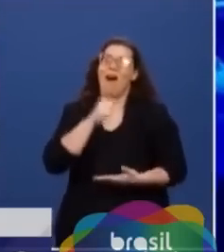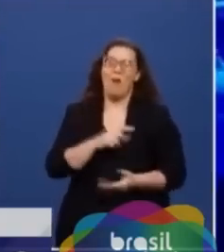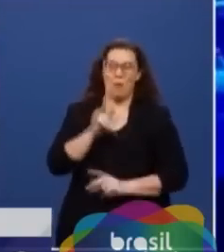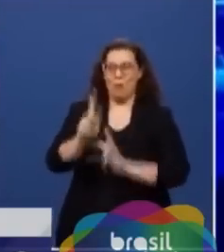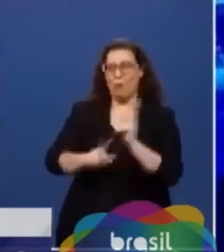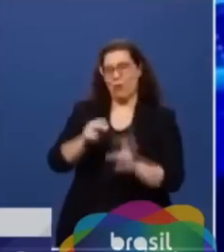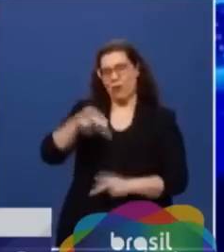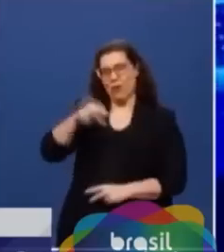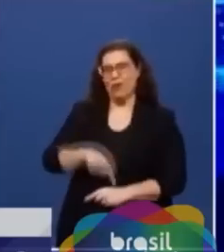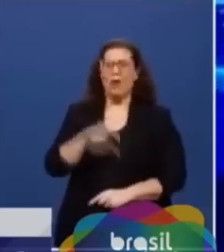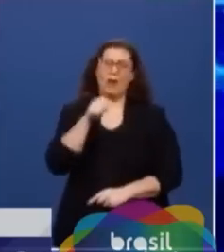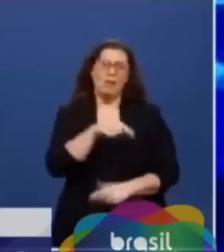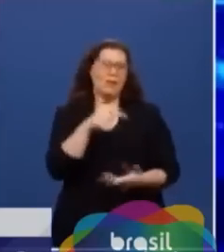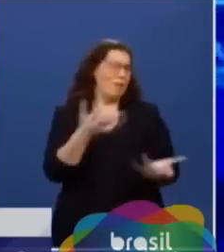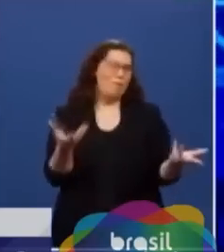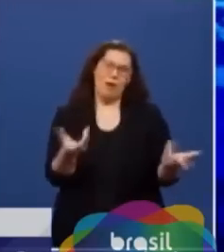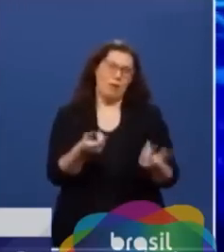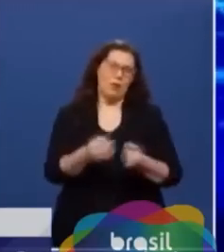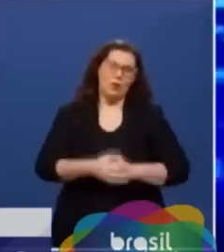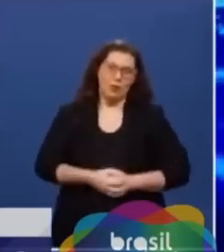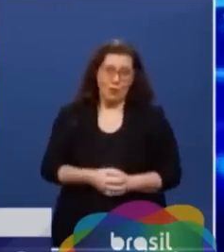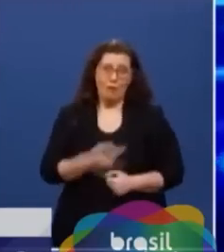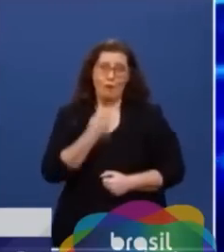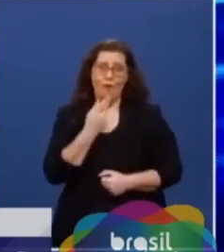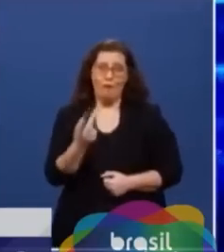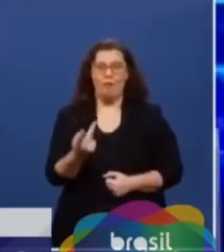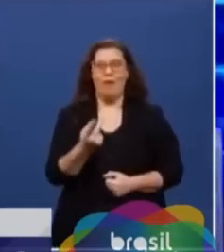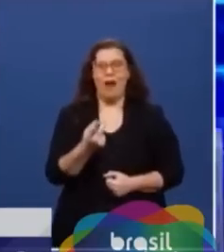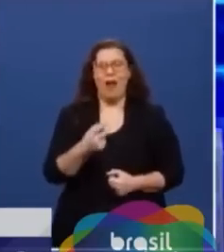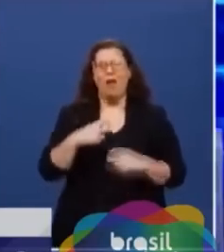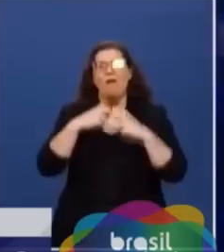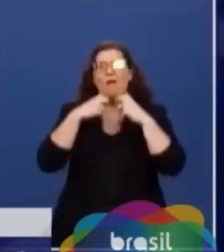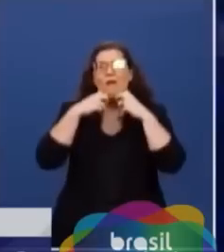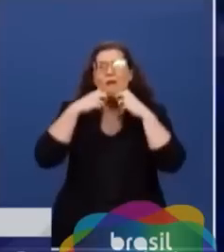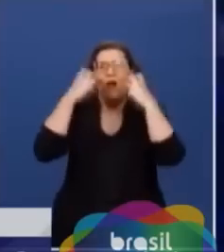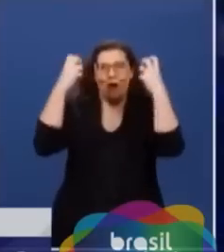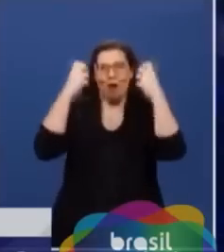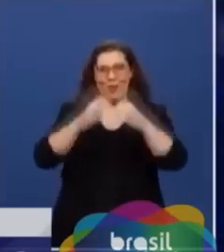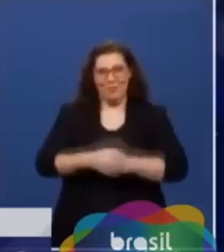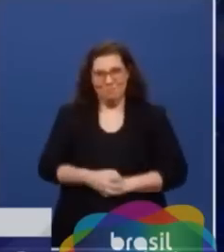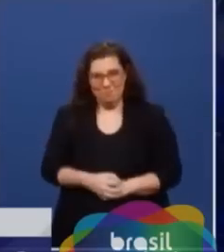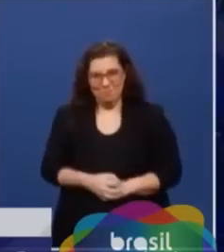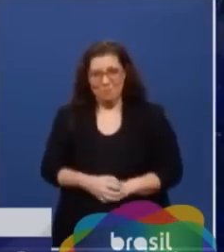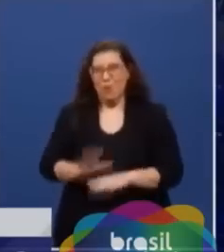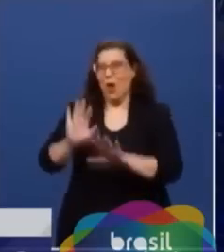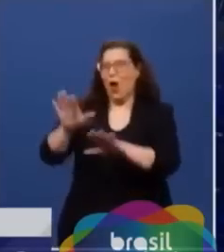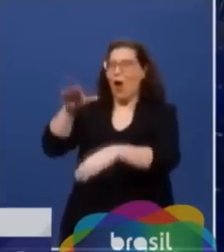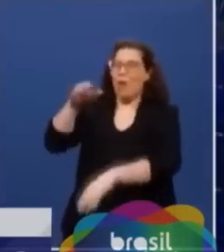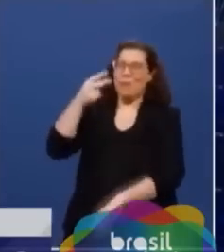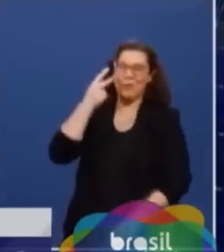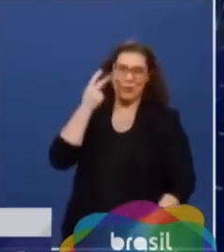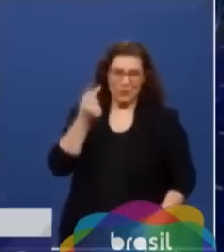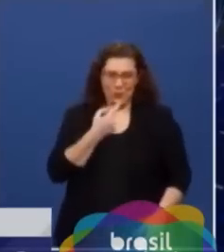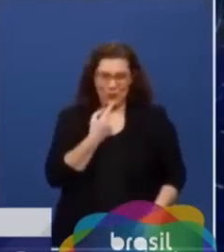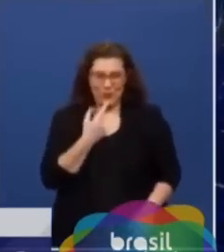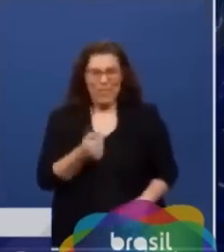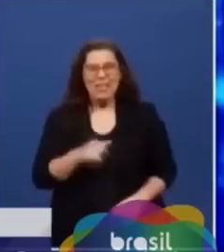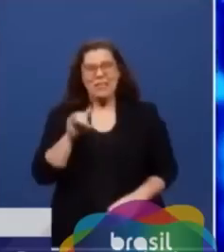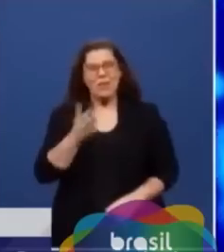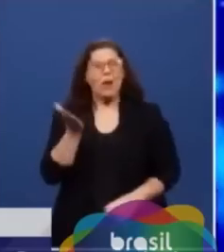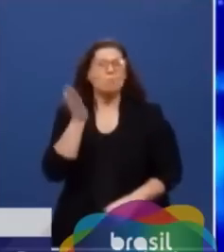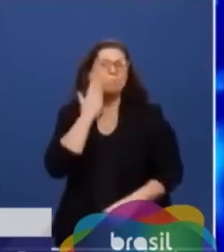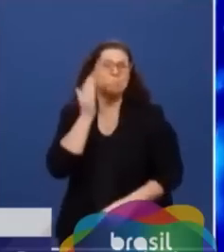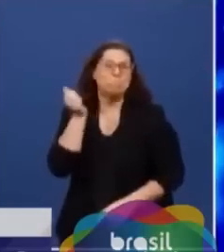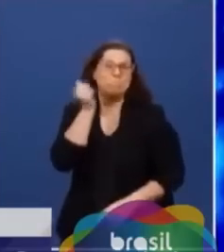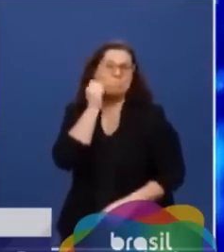realmente é uma pessoa fantástica em falar em vergonha nacional. Olha, eu vou contar uma coisa. Se tem uma coisa que é cara de